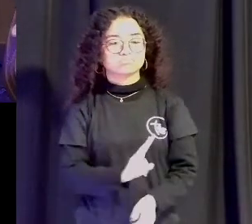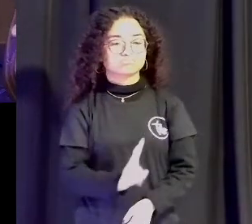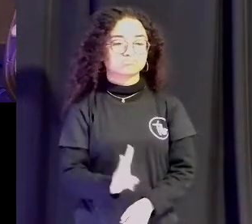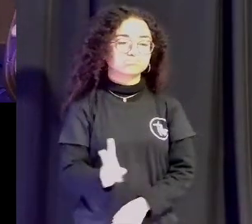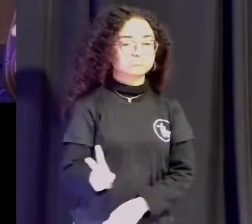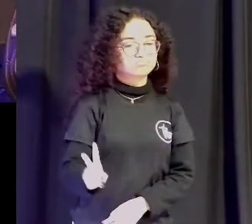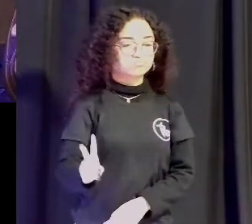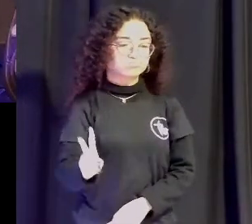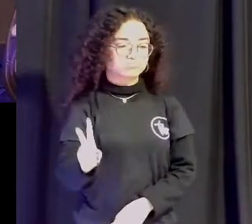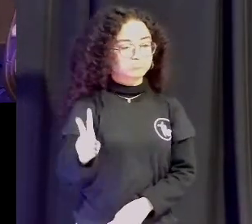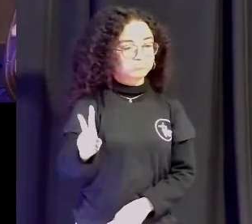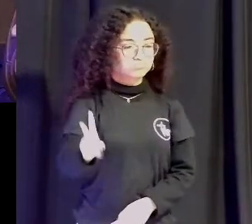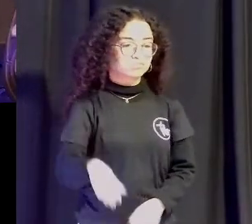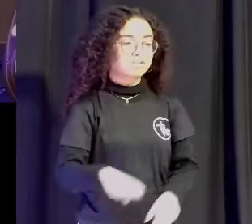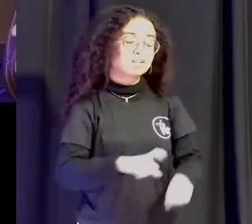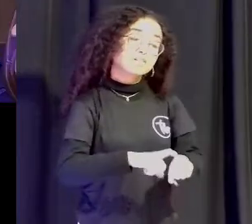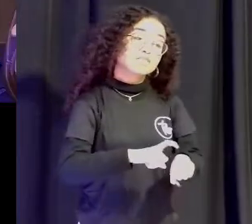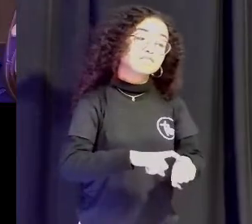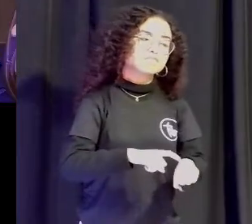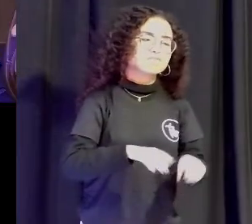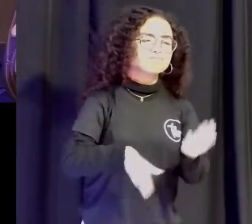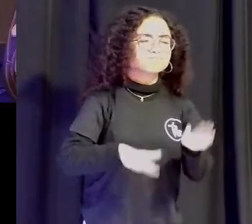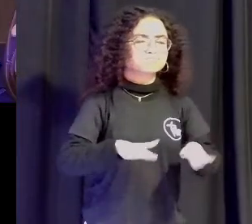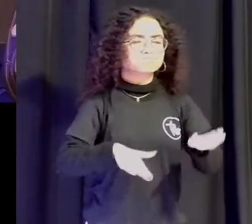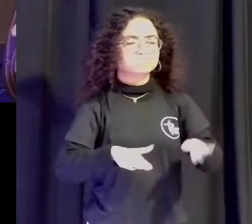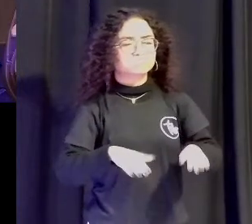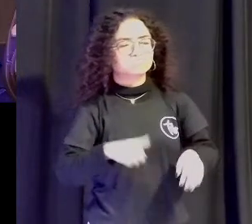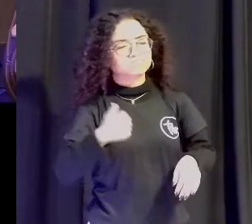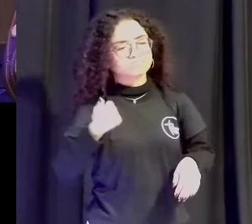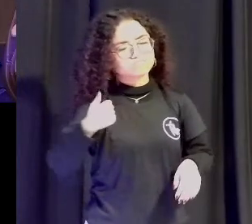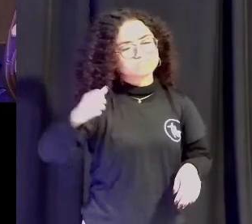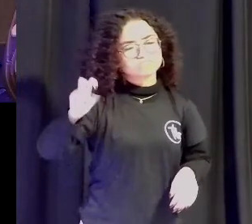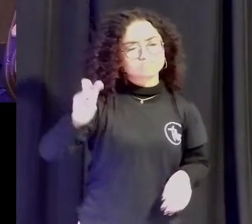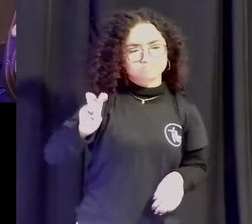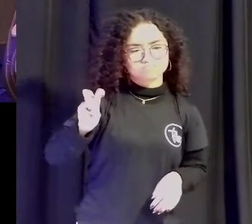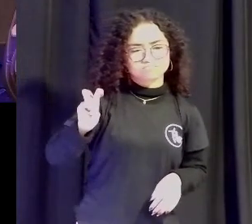às 3 horas da tarde, 15 horas.